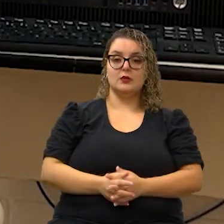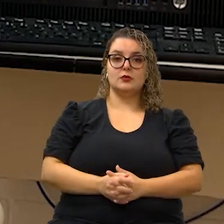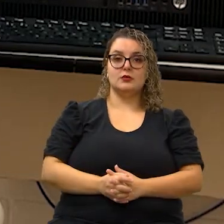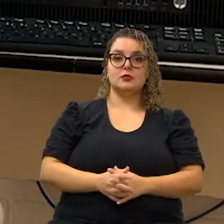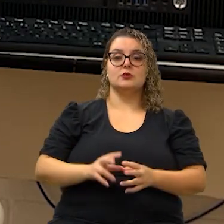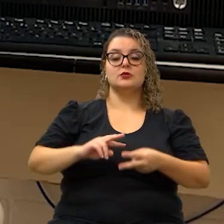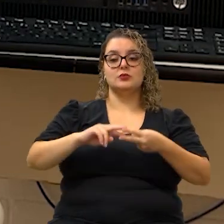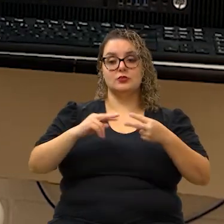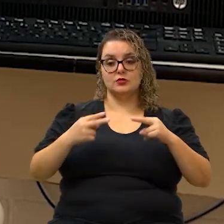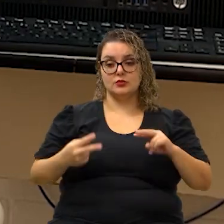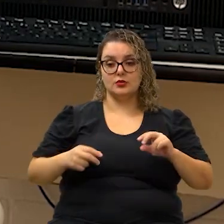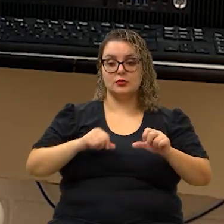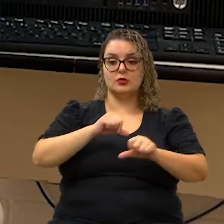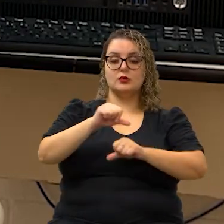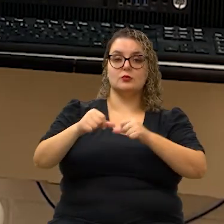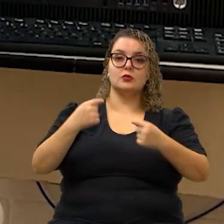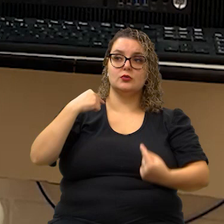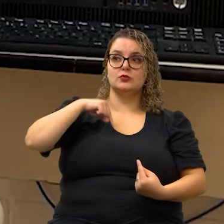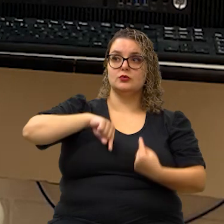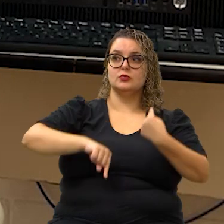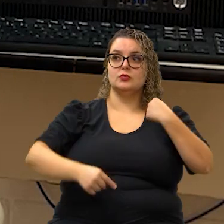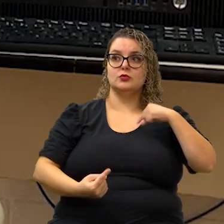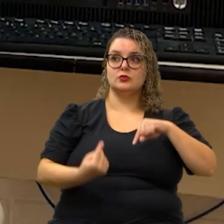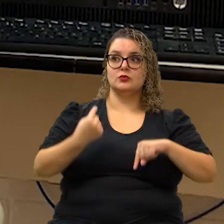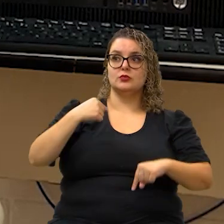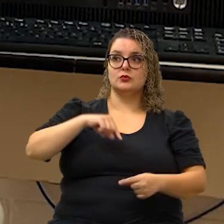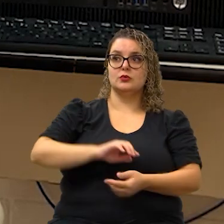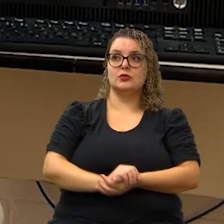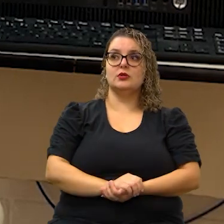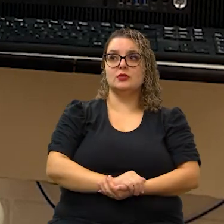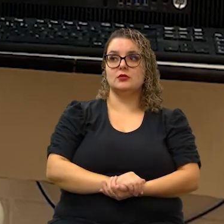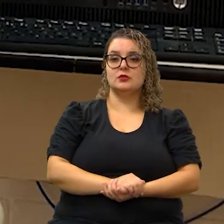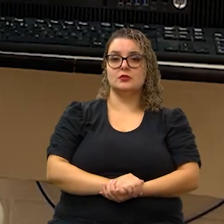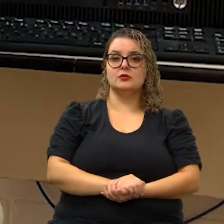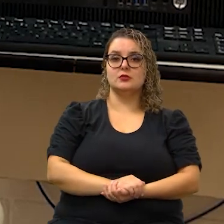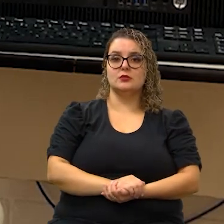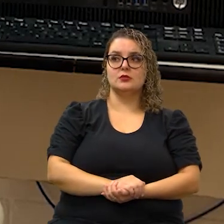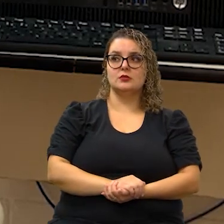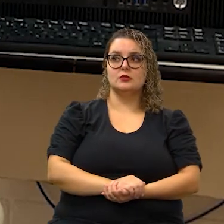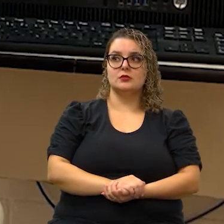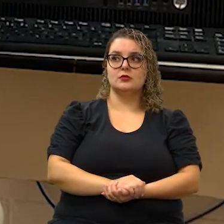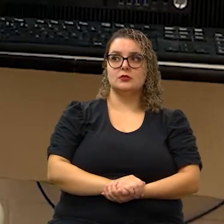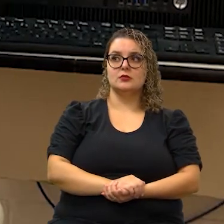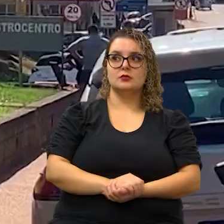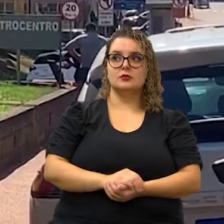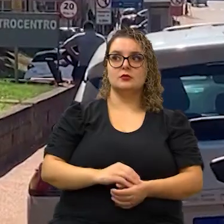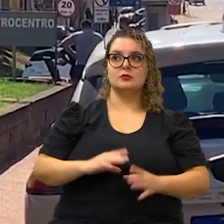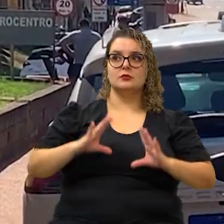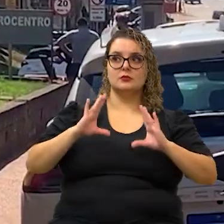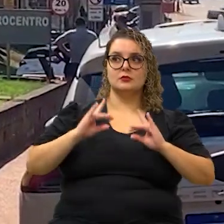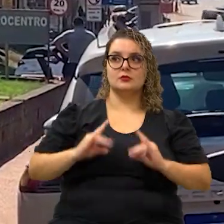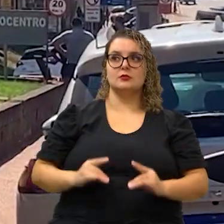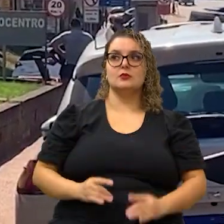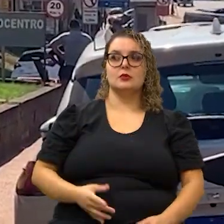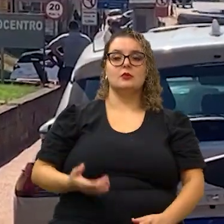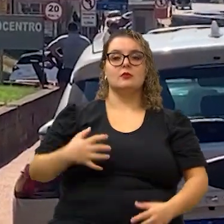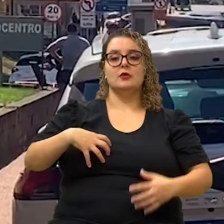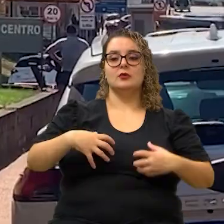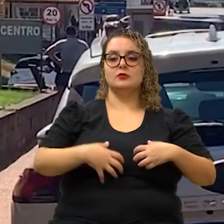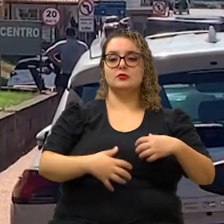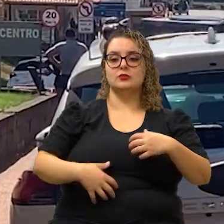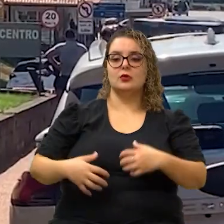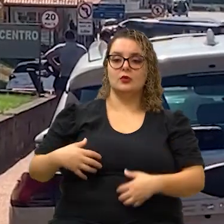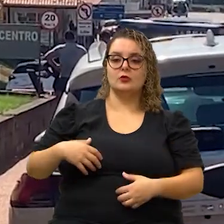o metabolismo do cálcio, favorecendo o depósito de cálcio também, né, em vários órgãos.